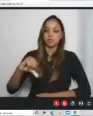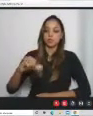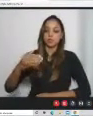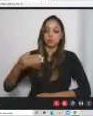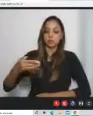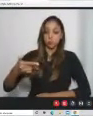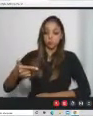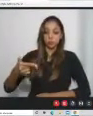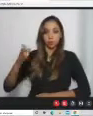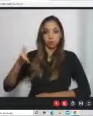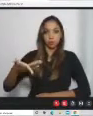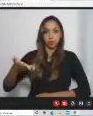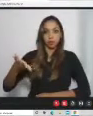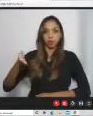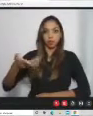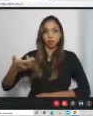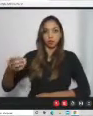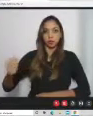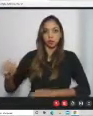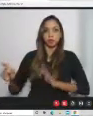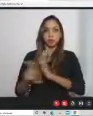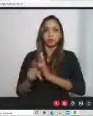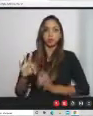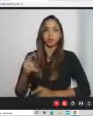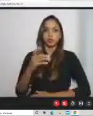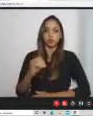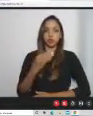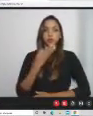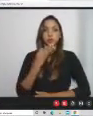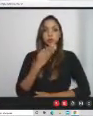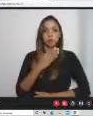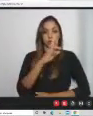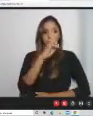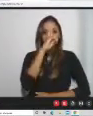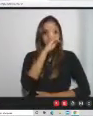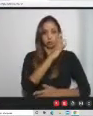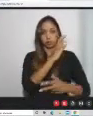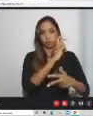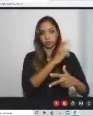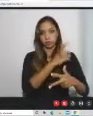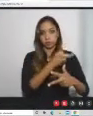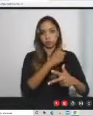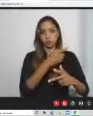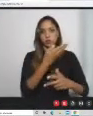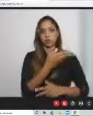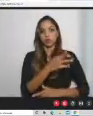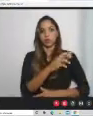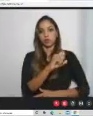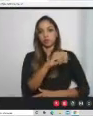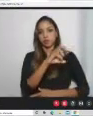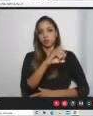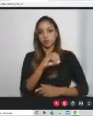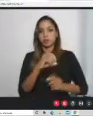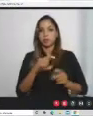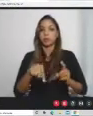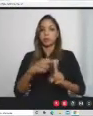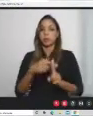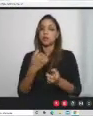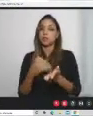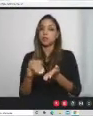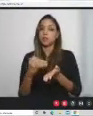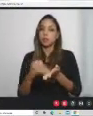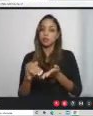792/2021. Vereador Tiago Fernandes indica ao chefe do Executivo Municipal, senhor Rosano Taveira da Cunha, e extensivo à Secretaria